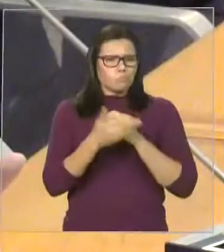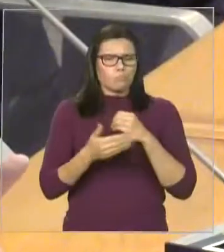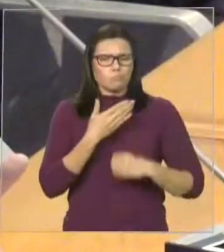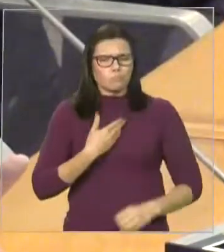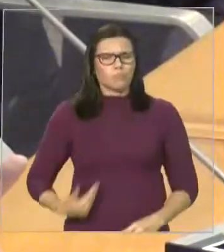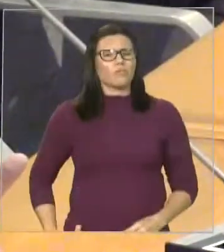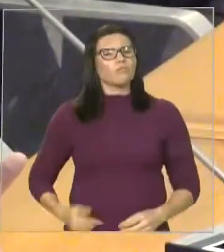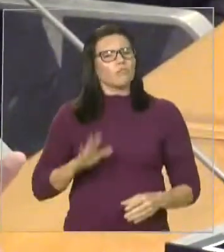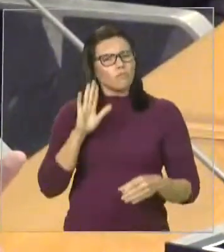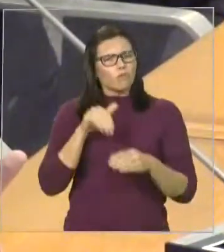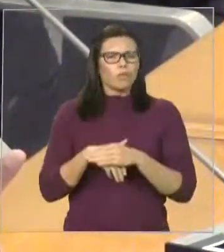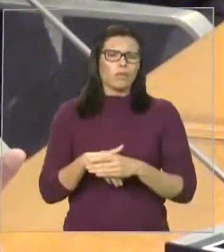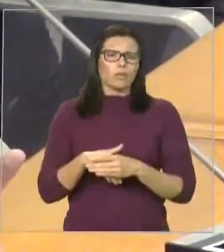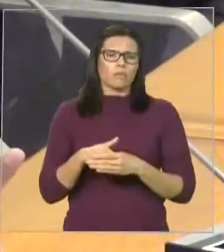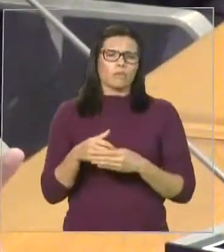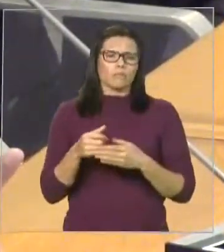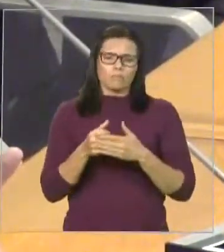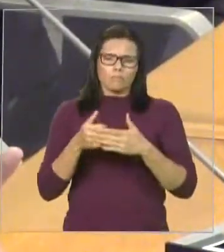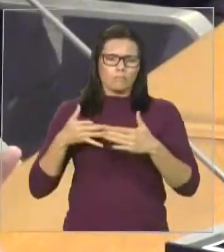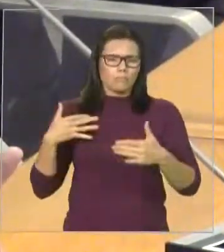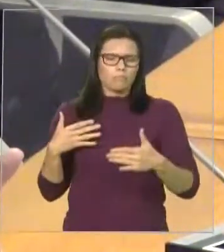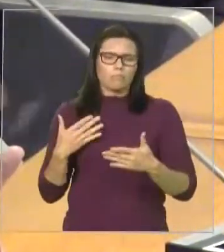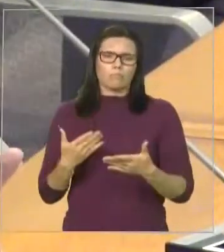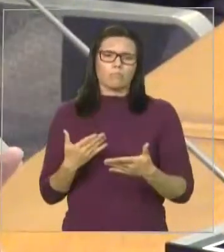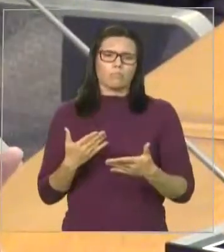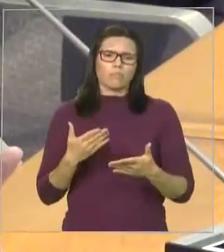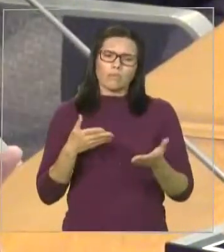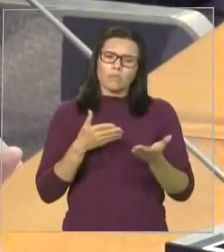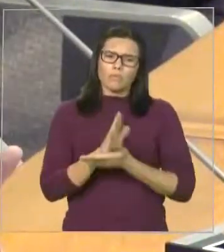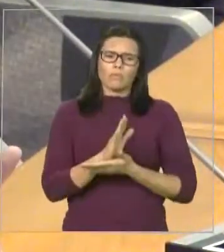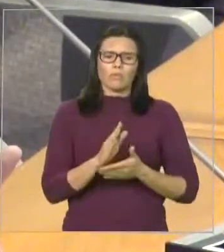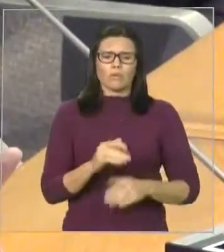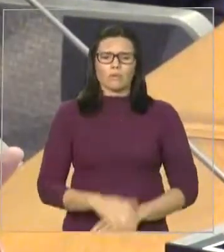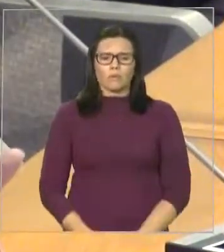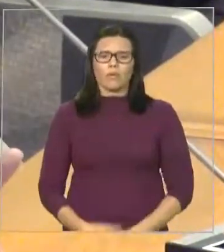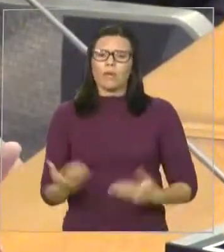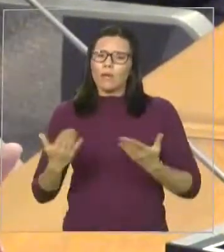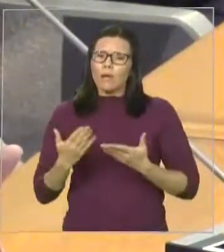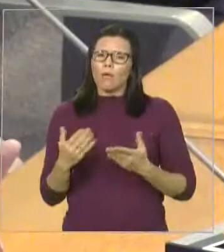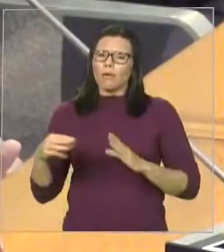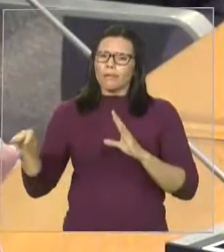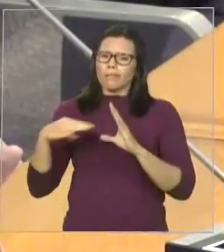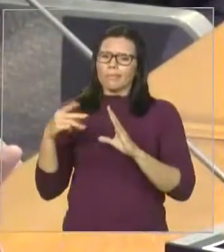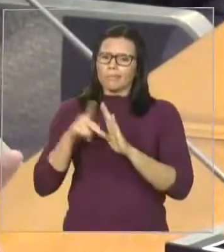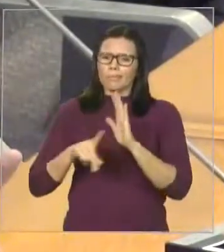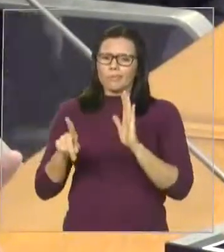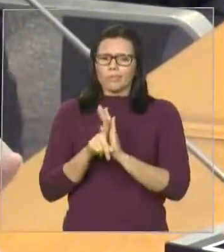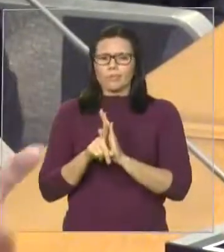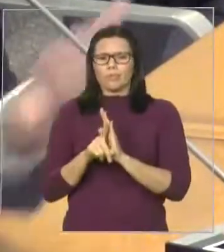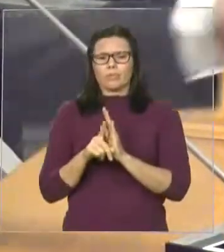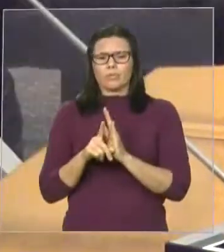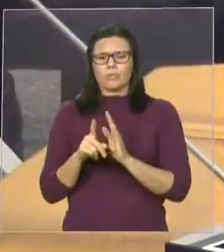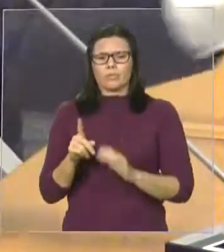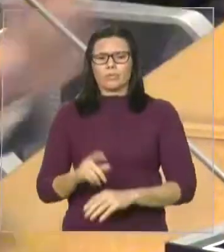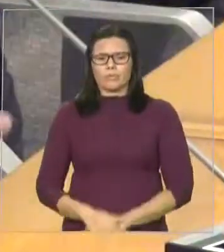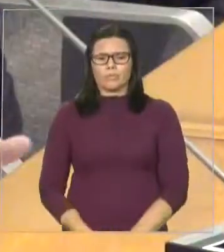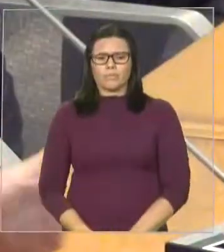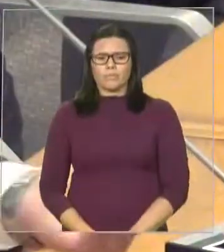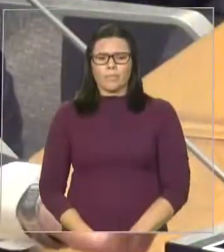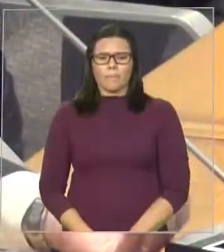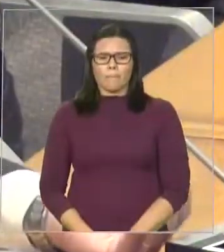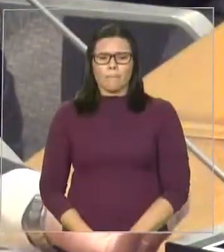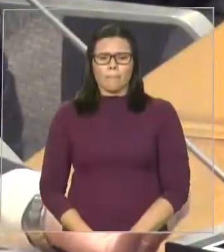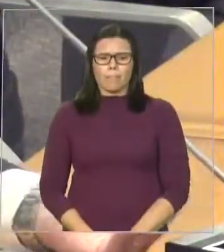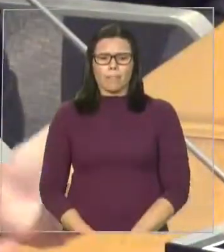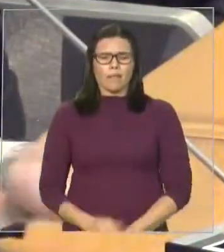mão para os funcionários públicos, para os sindicatos que participaram das audiências públicas, concordando com a alteração do Conselho do FEPA. E tira com a outra, retirando